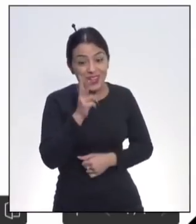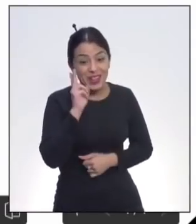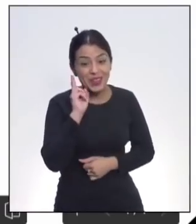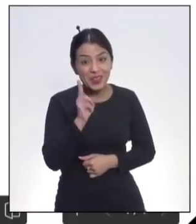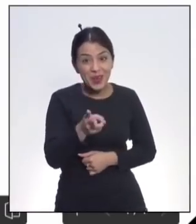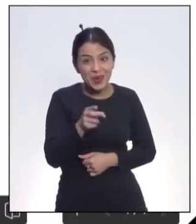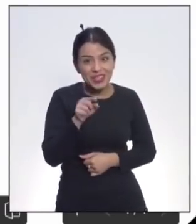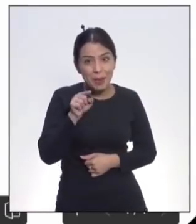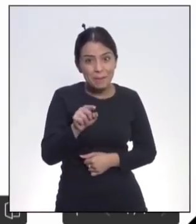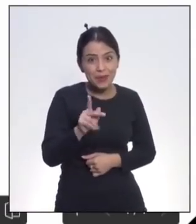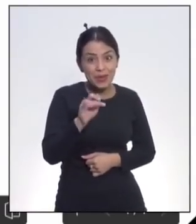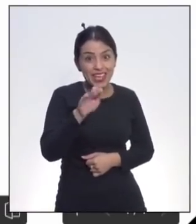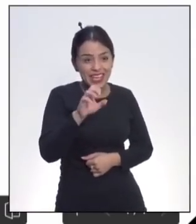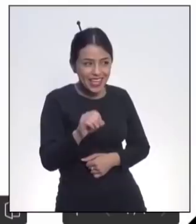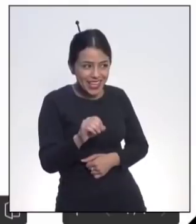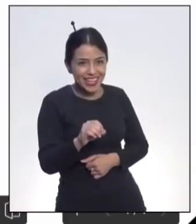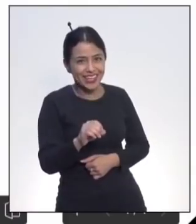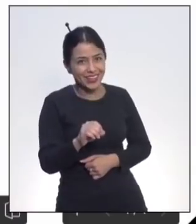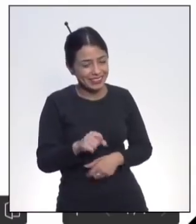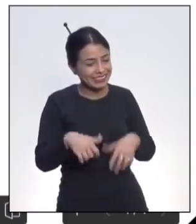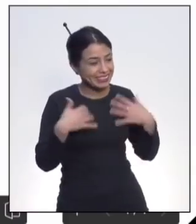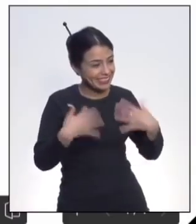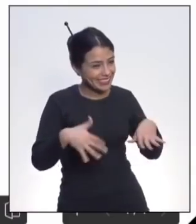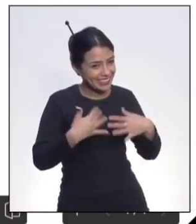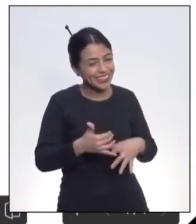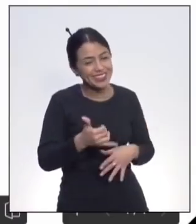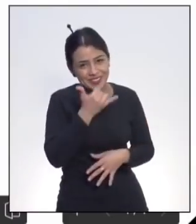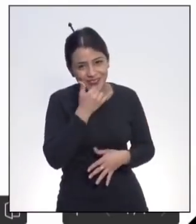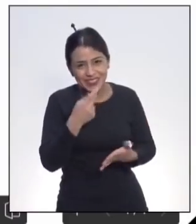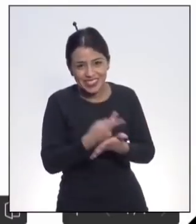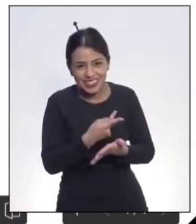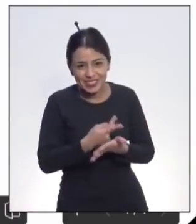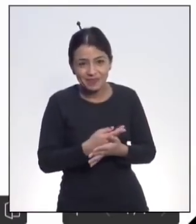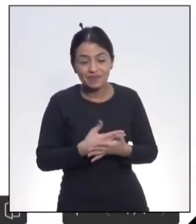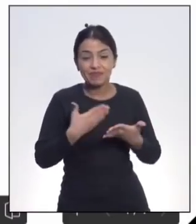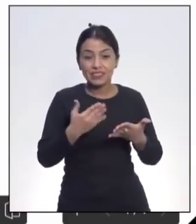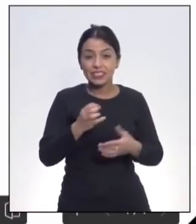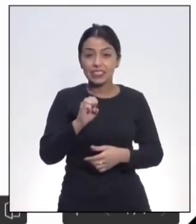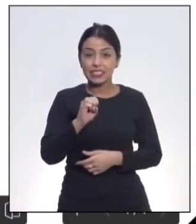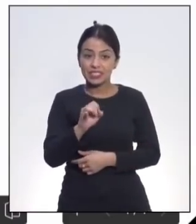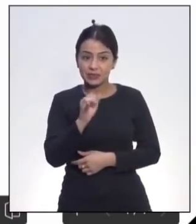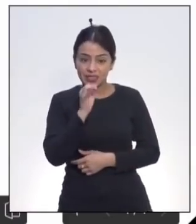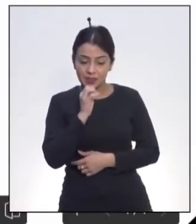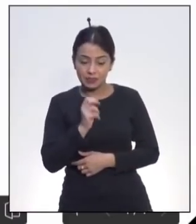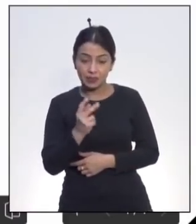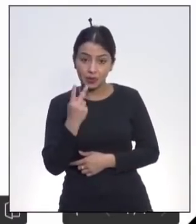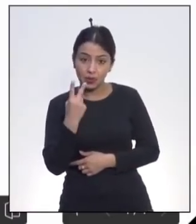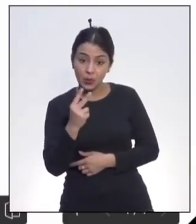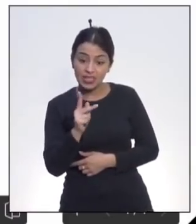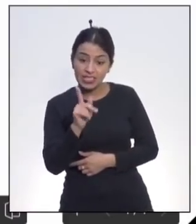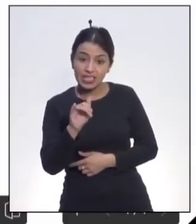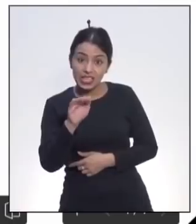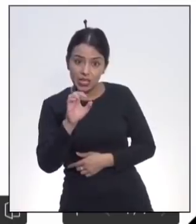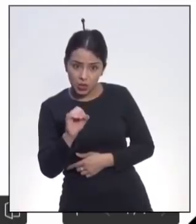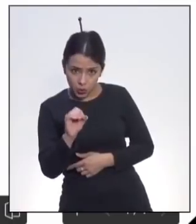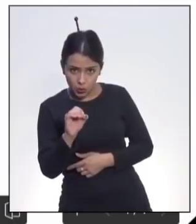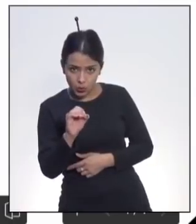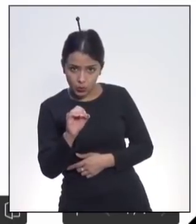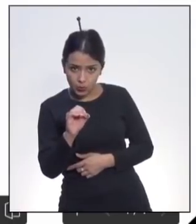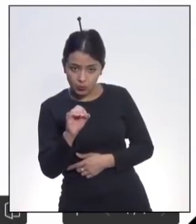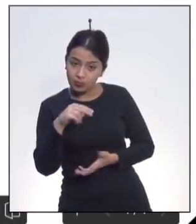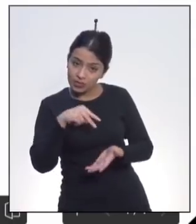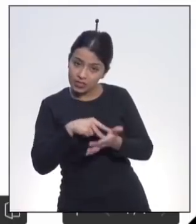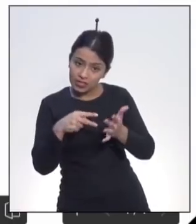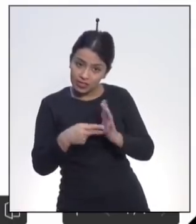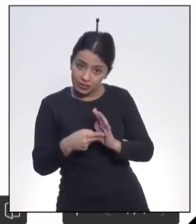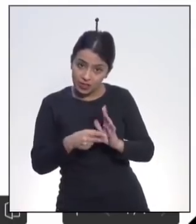Tá? Se eu tiver 2 quilogramas, então eu vou ter quanto? 2.000 gramas. 2.000